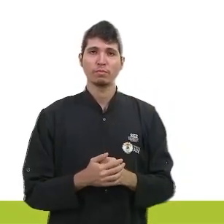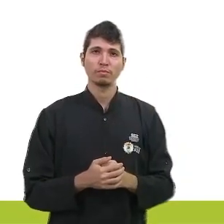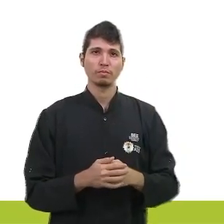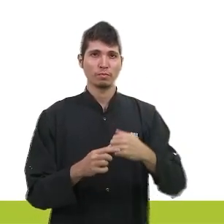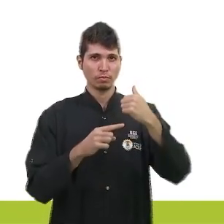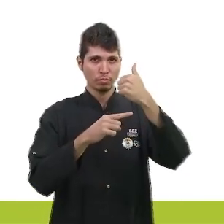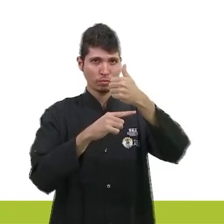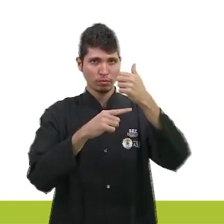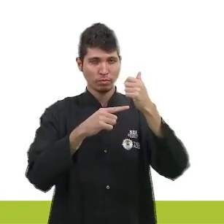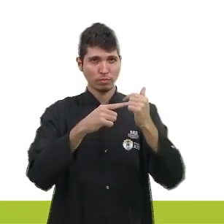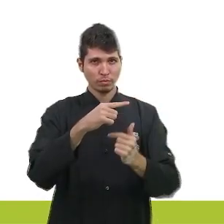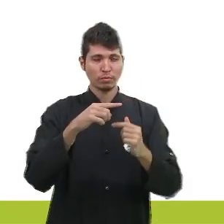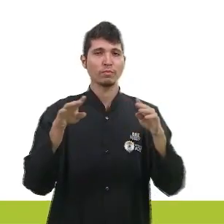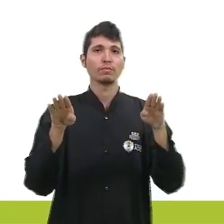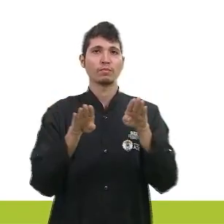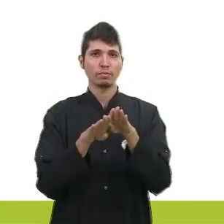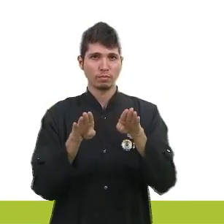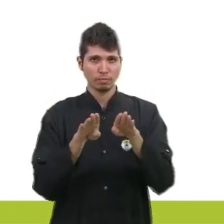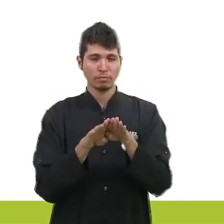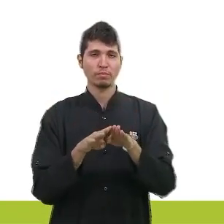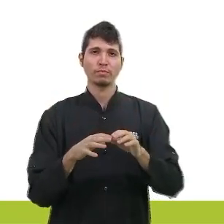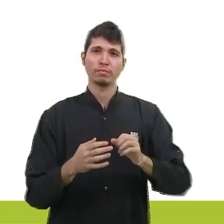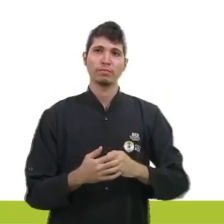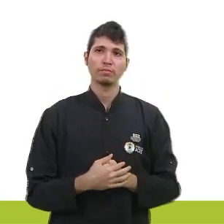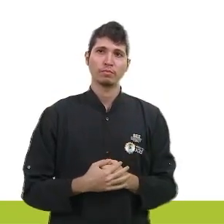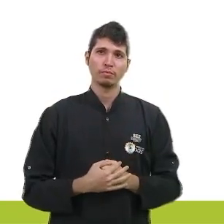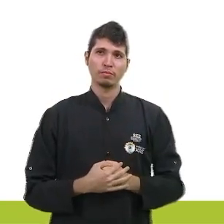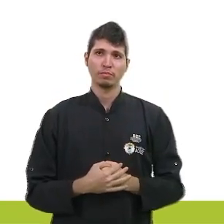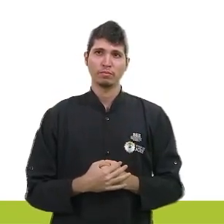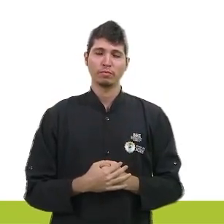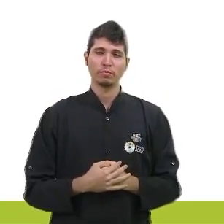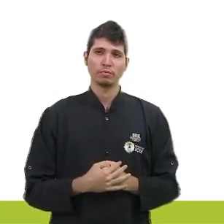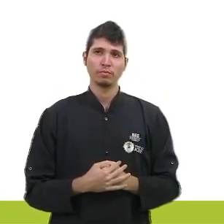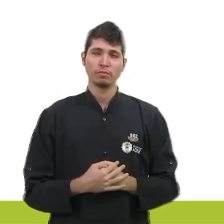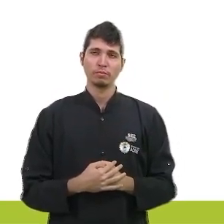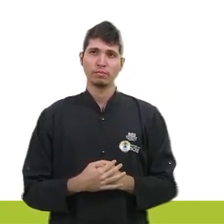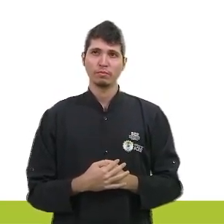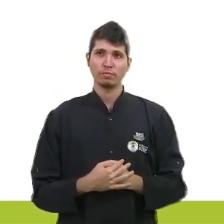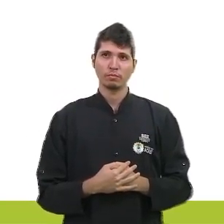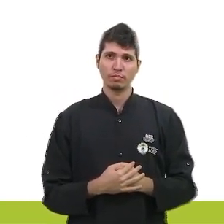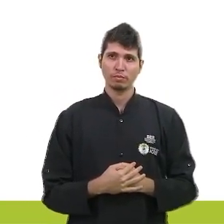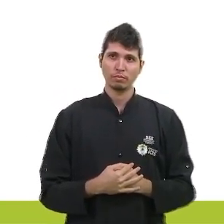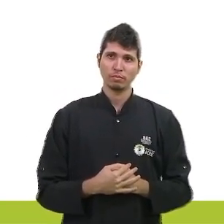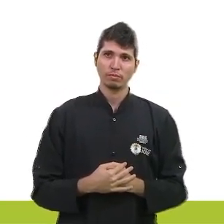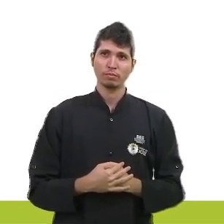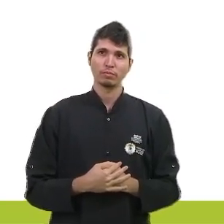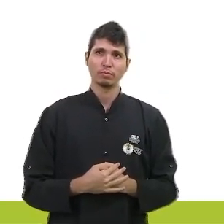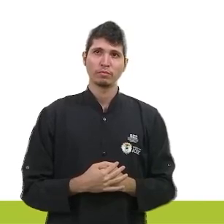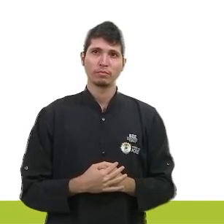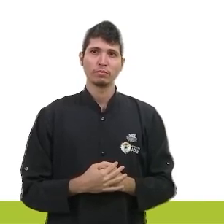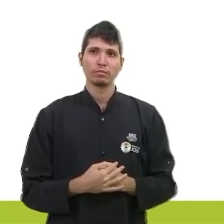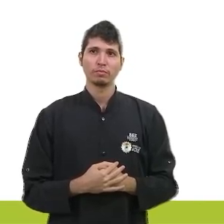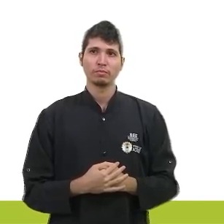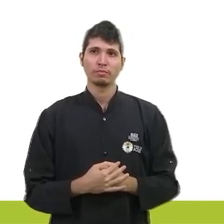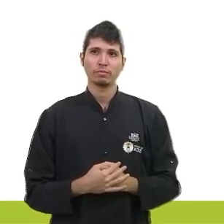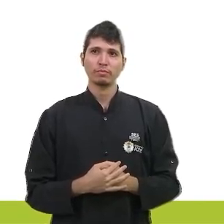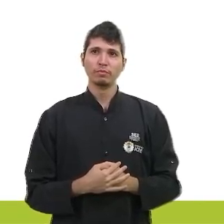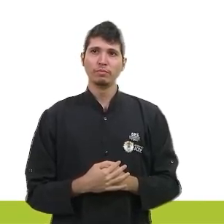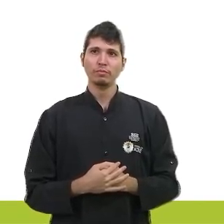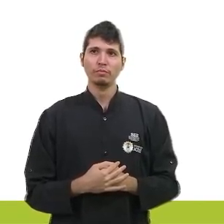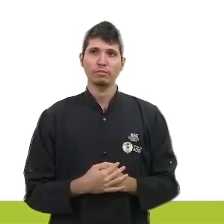também. Desculpa, aqui não, aqui é raiz de 3 sobre 2. Não é meio. Desculpem